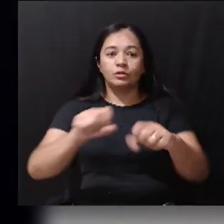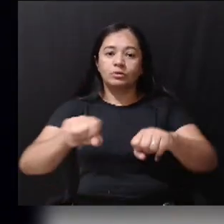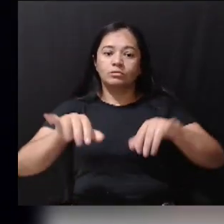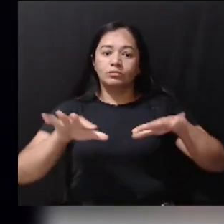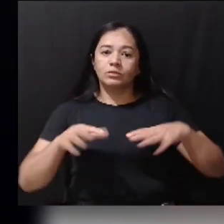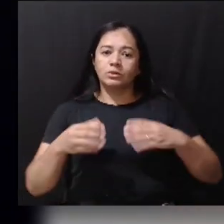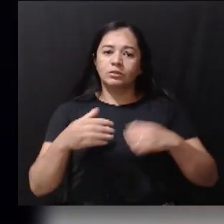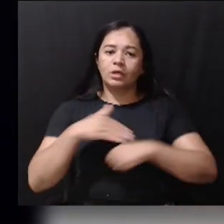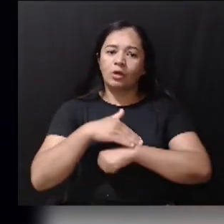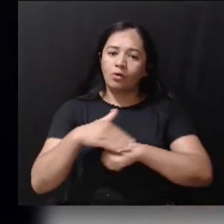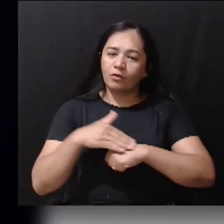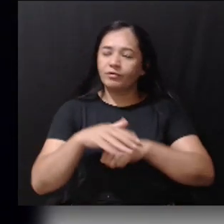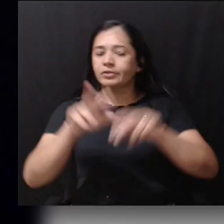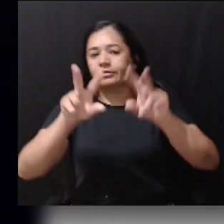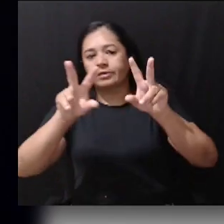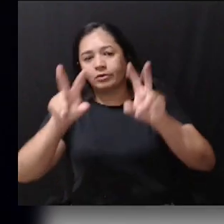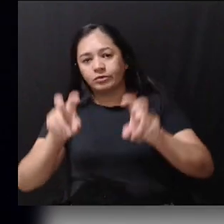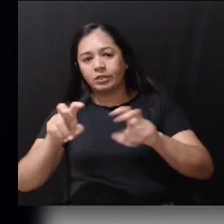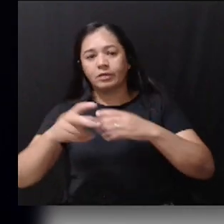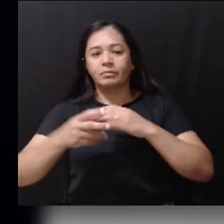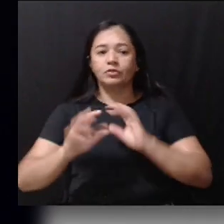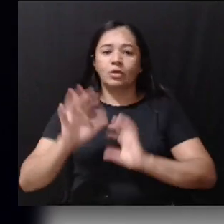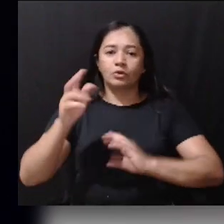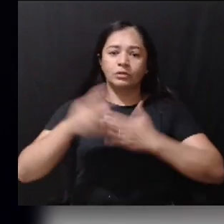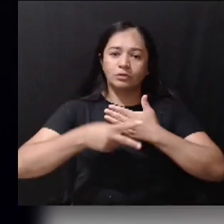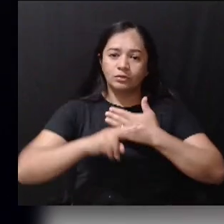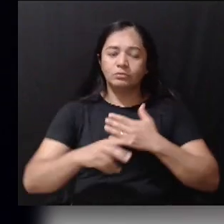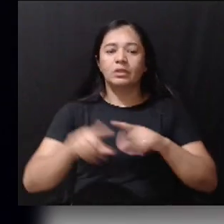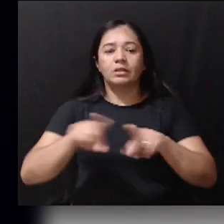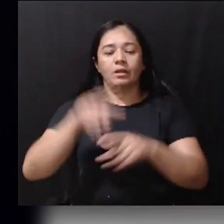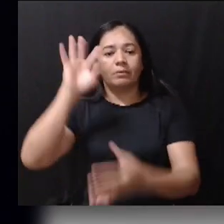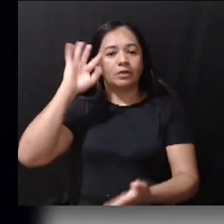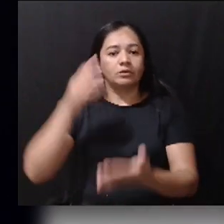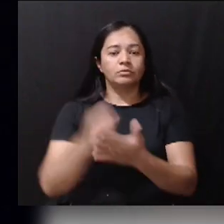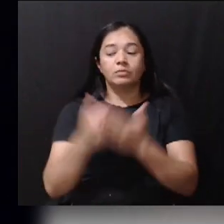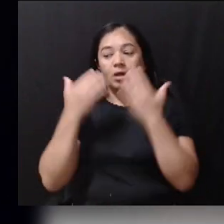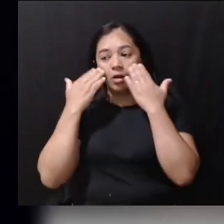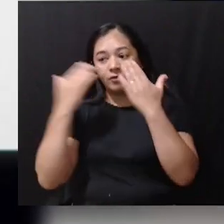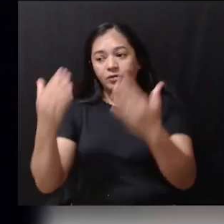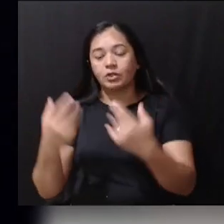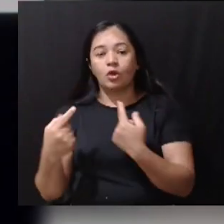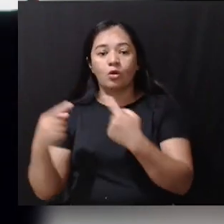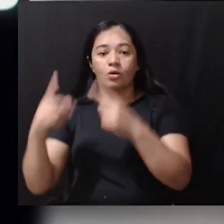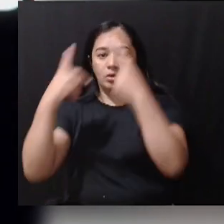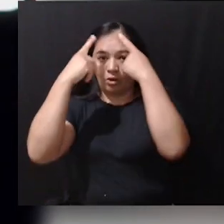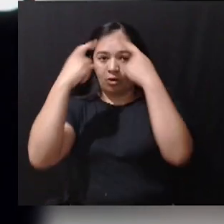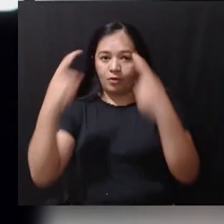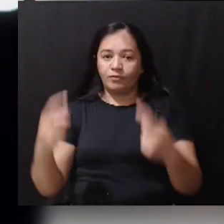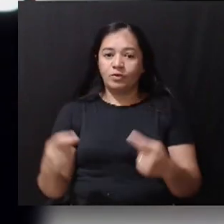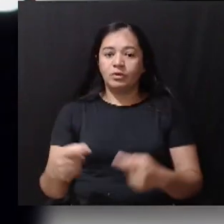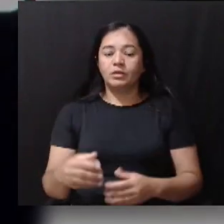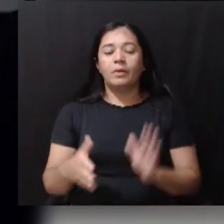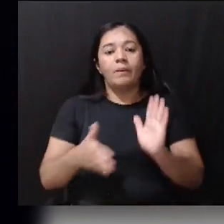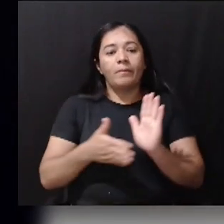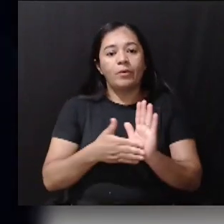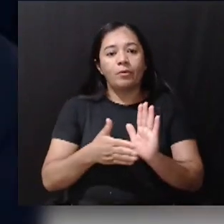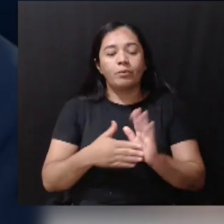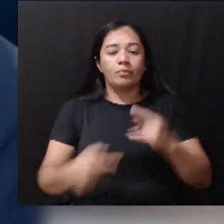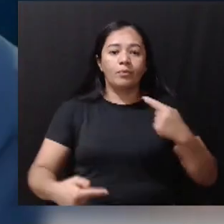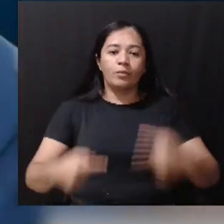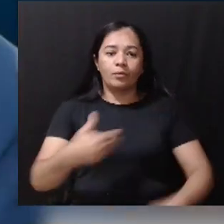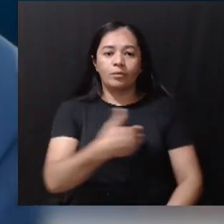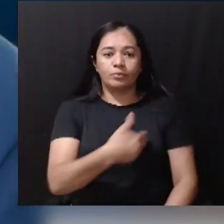causas, consequências e soluções para o enfrentamento à violência, buscando propor políticas públicas